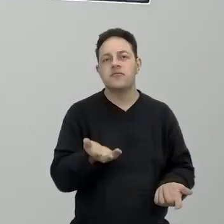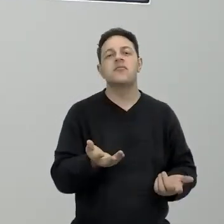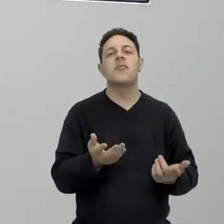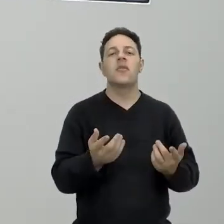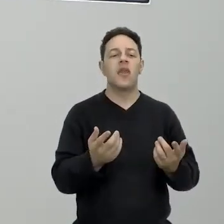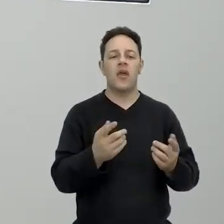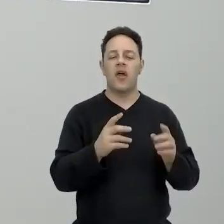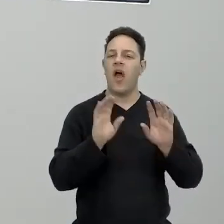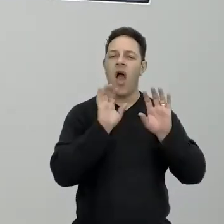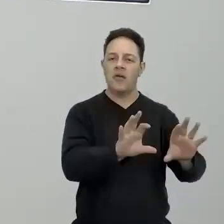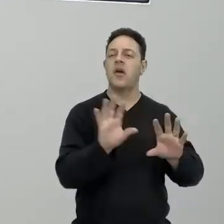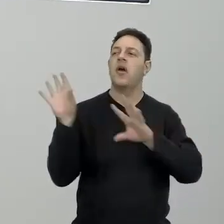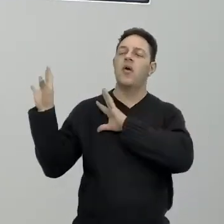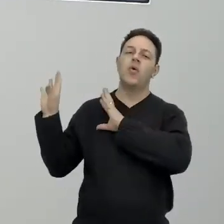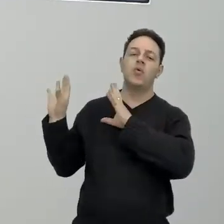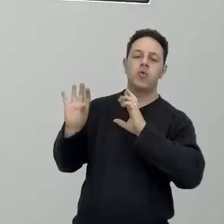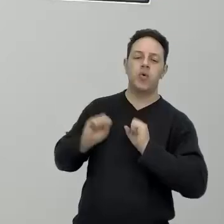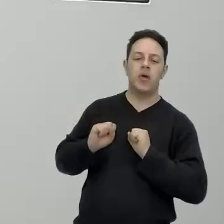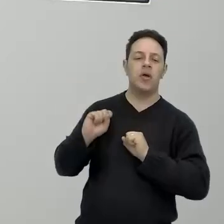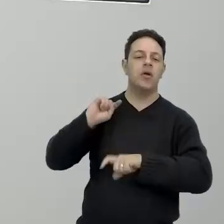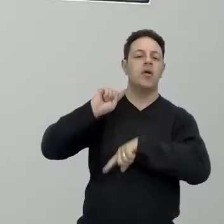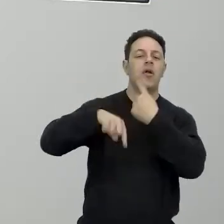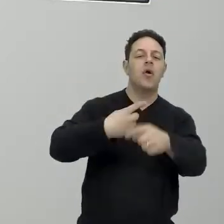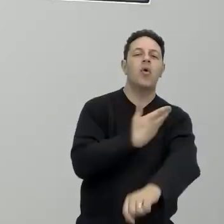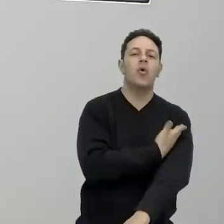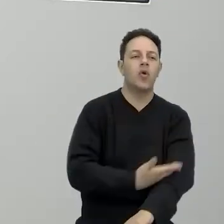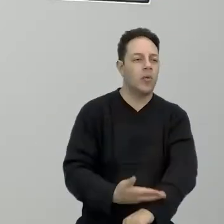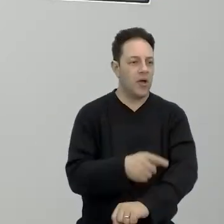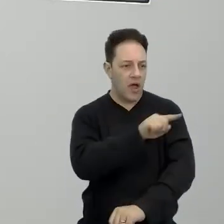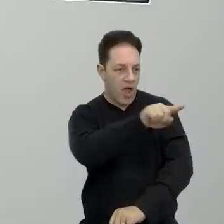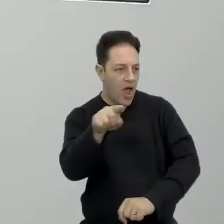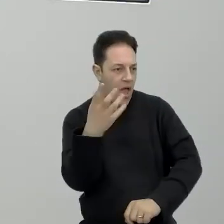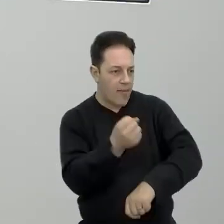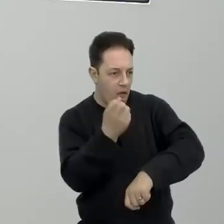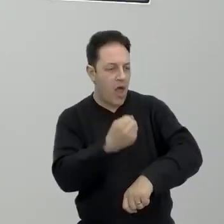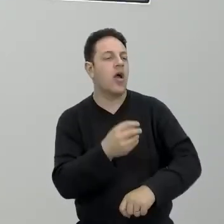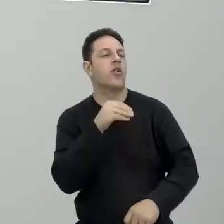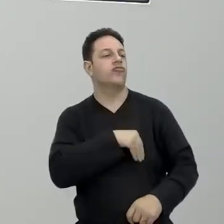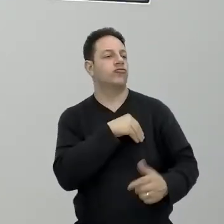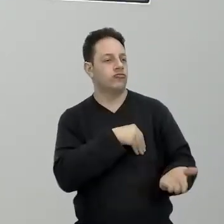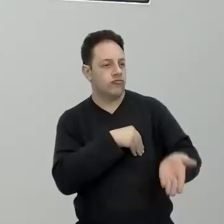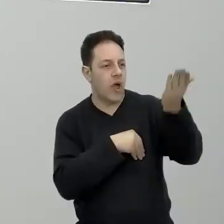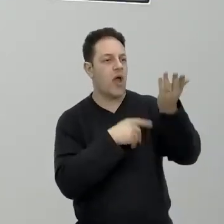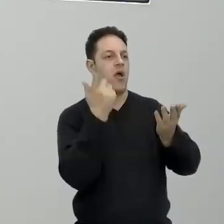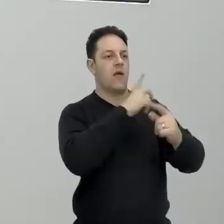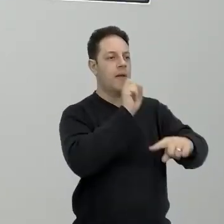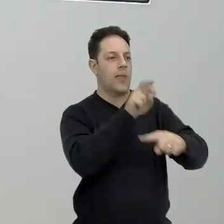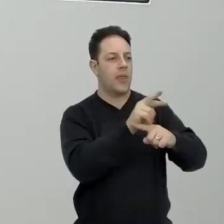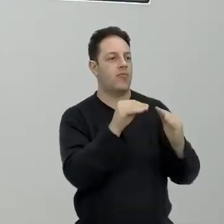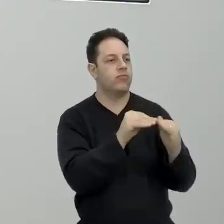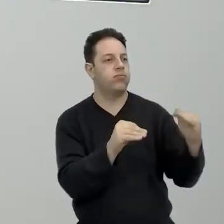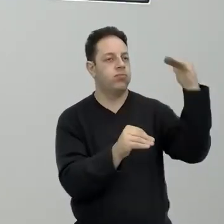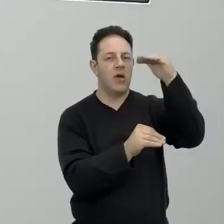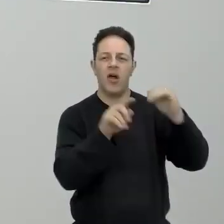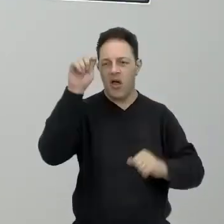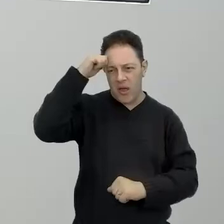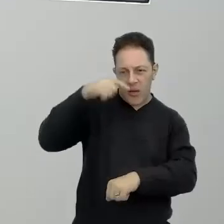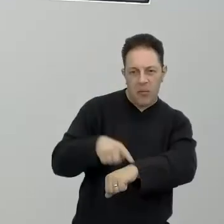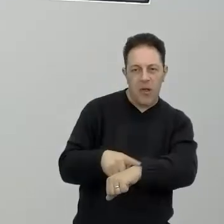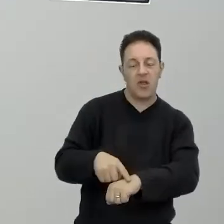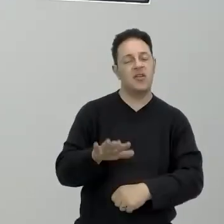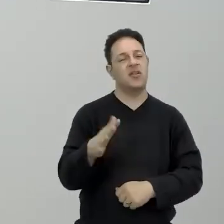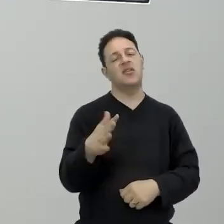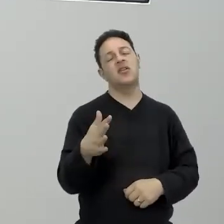como herança todo esse passado e isso fica patente quando nós vemos esses exemplos que